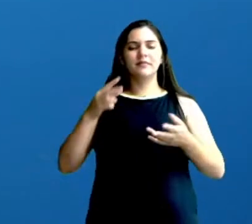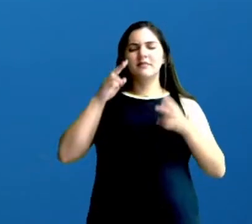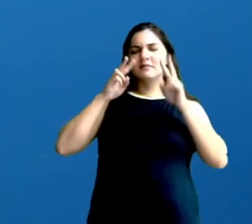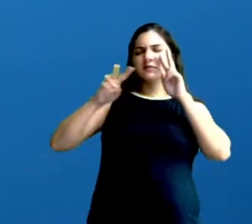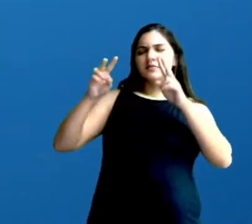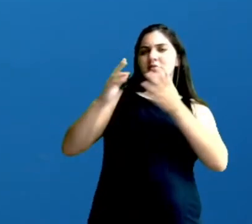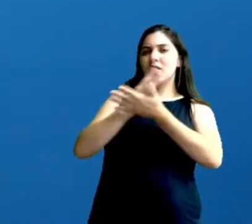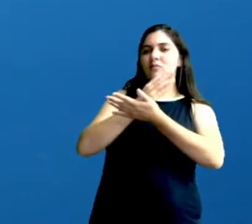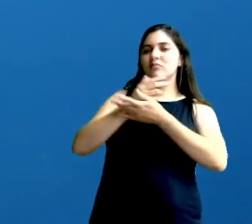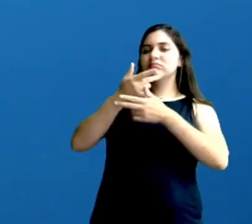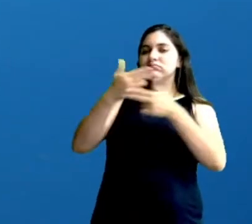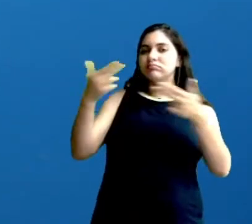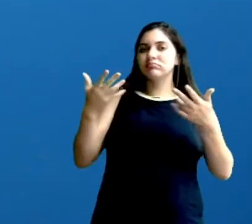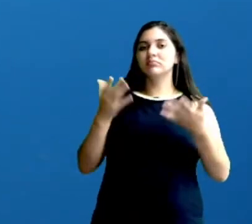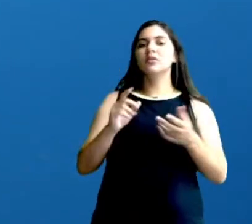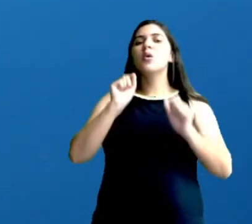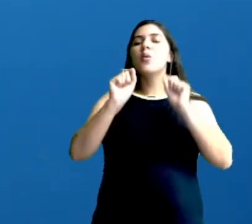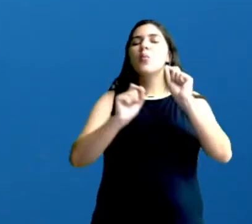coisas. O que é que você vê?